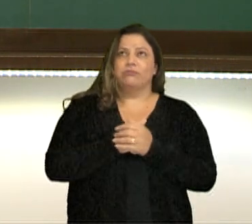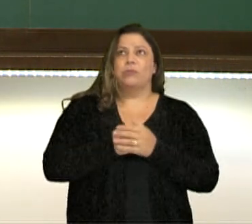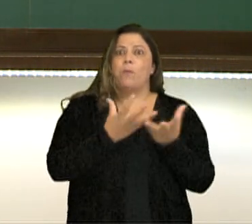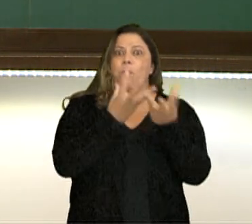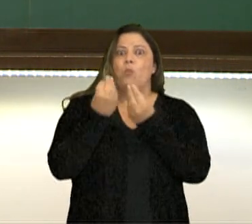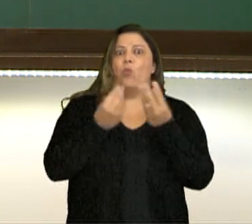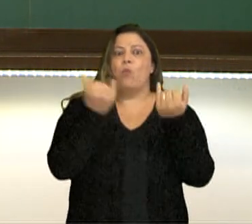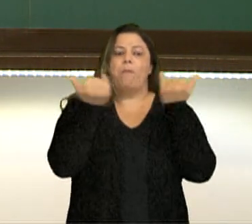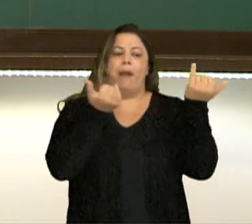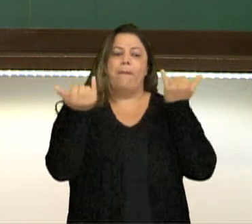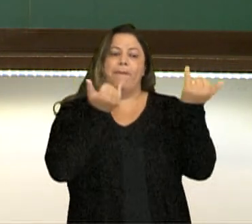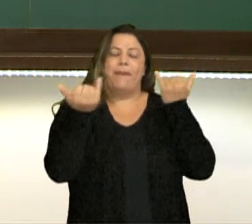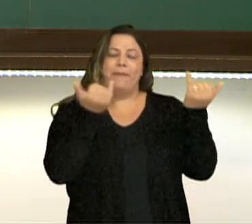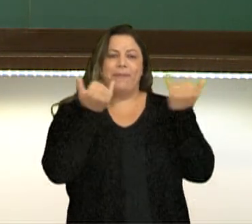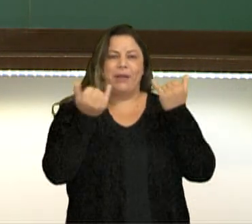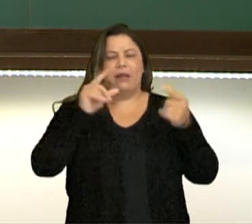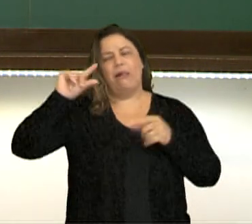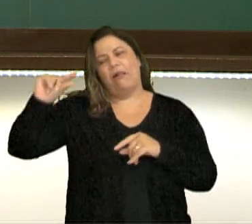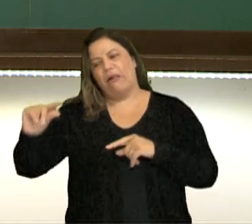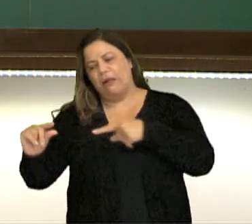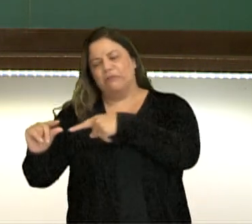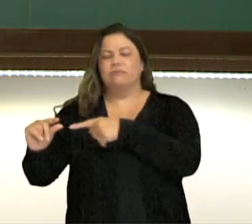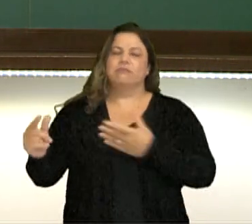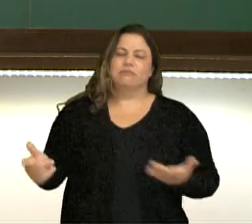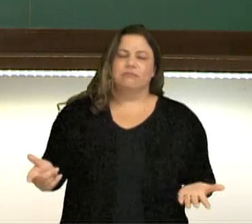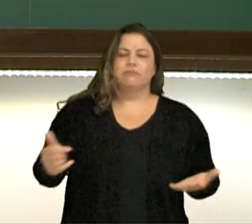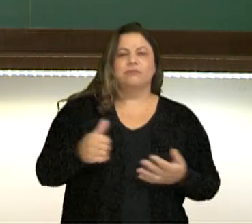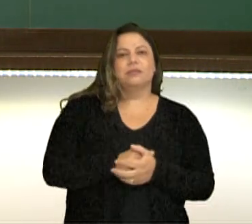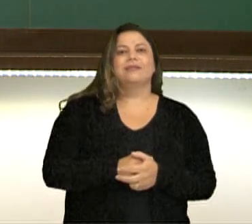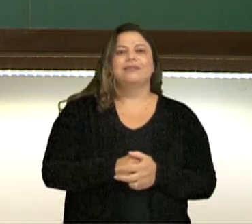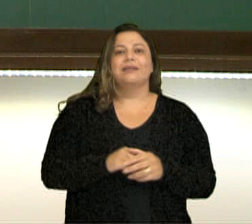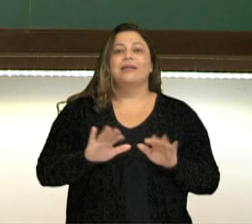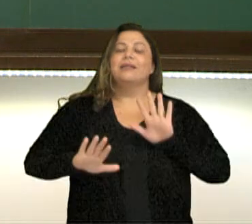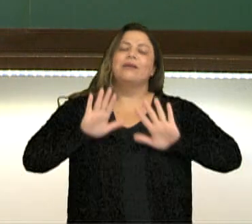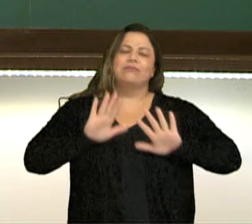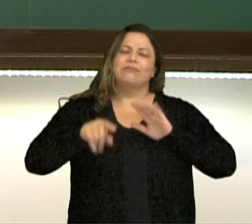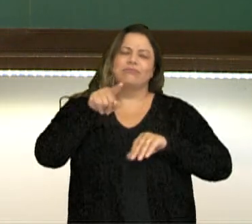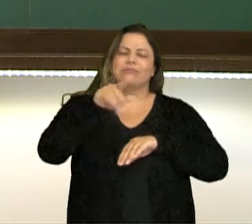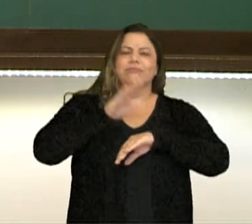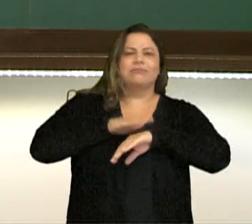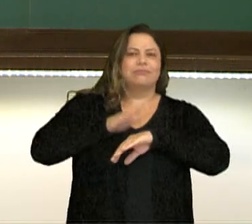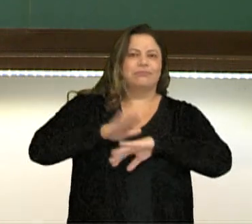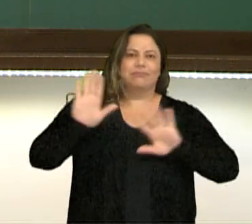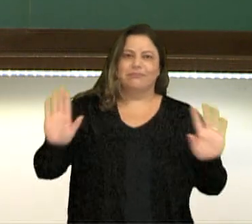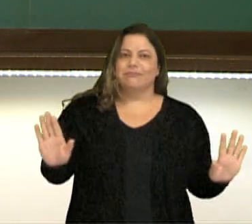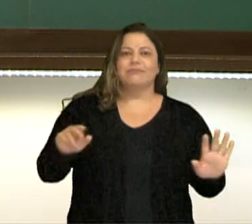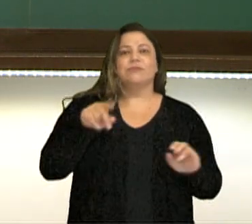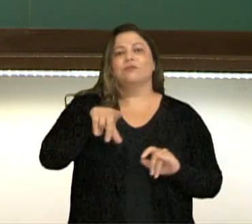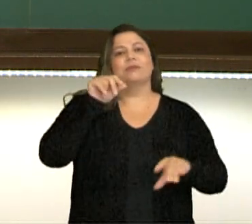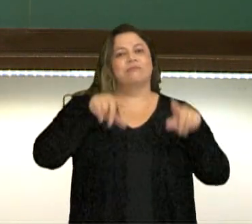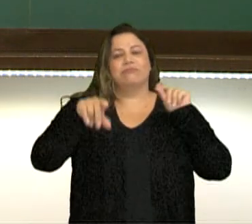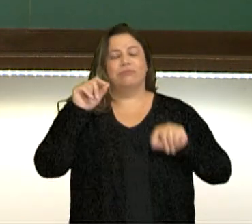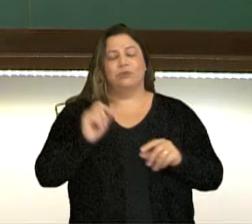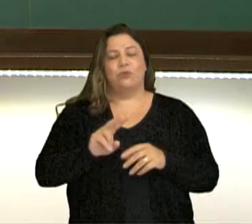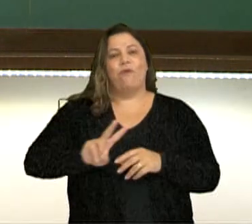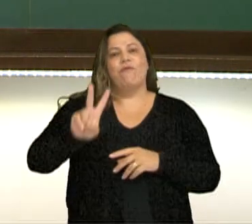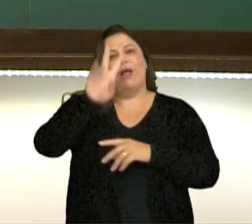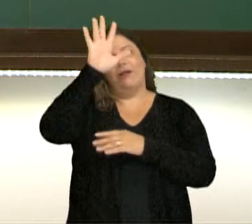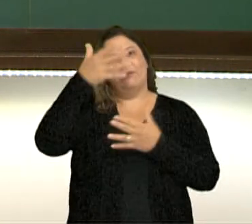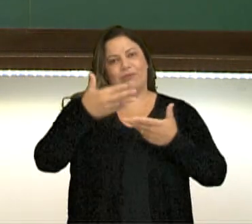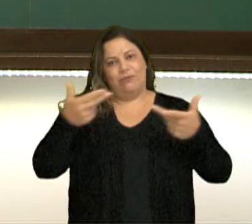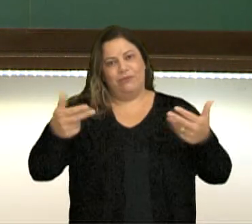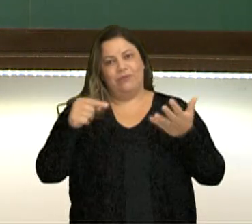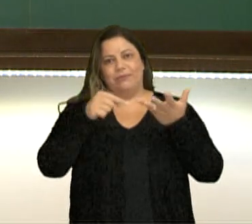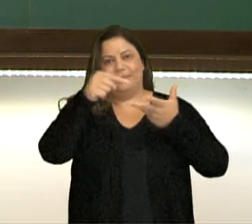muito mais informações que aquele bem fininho, pequenininho. Então, vai do seu critério, de preço, né? Tem vários